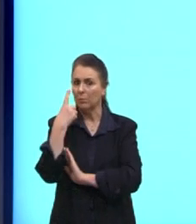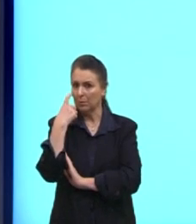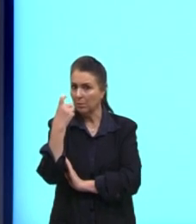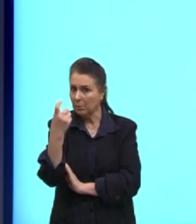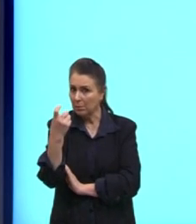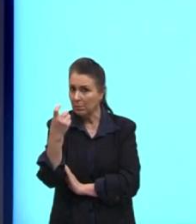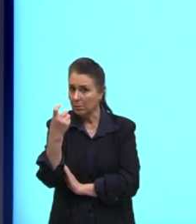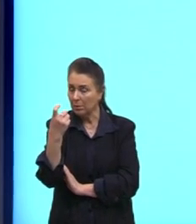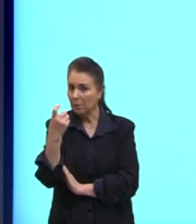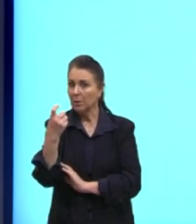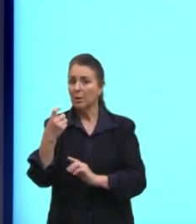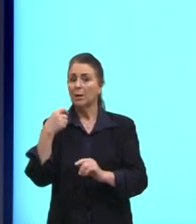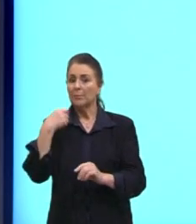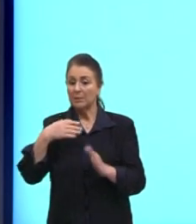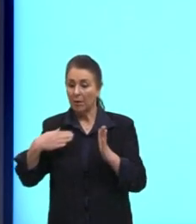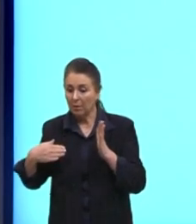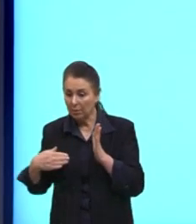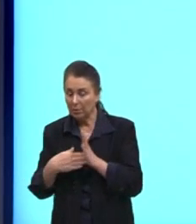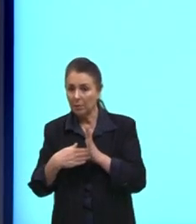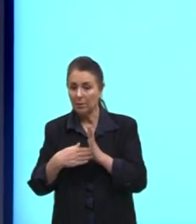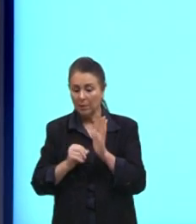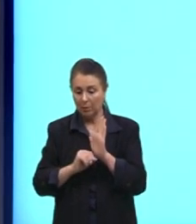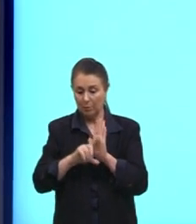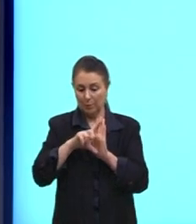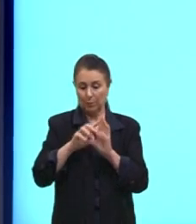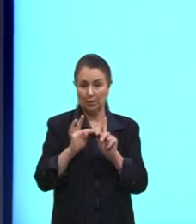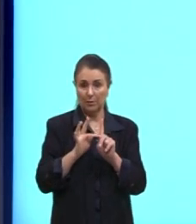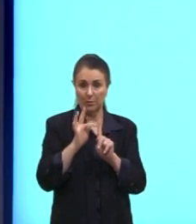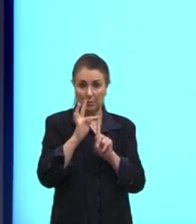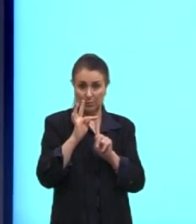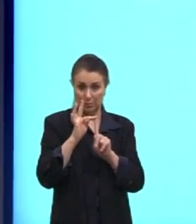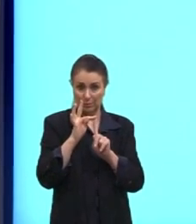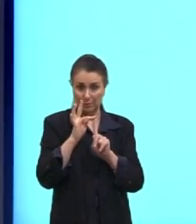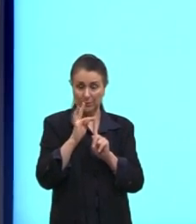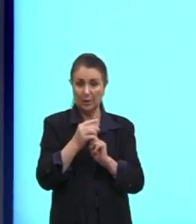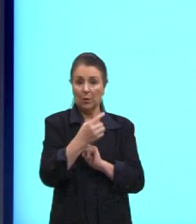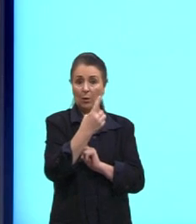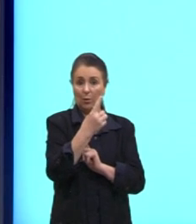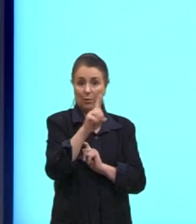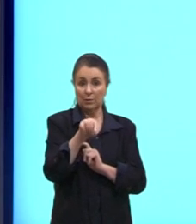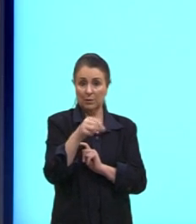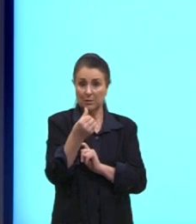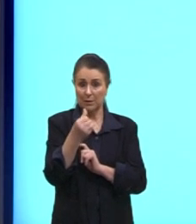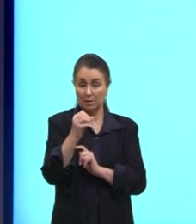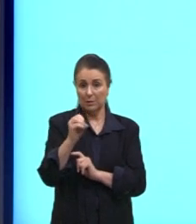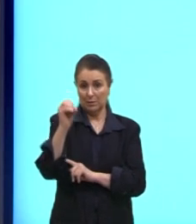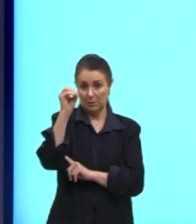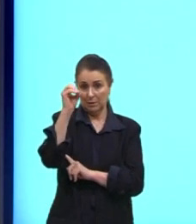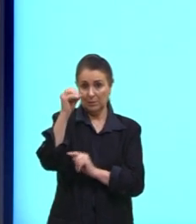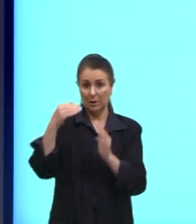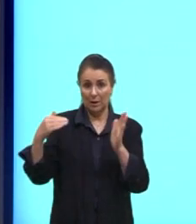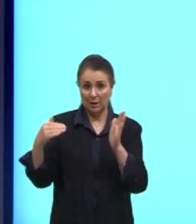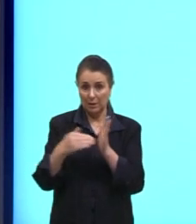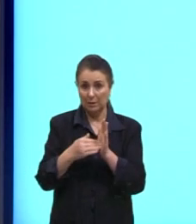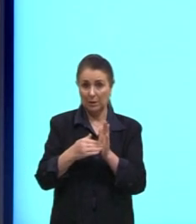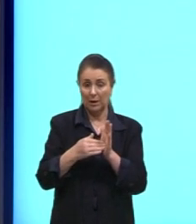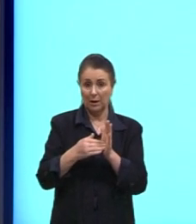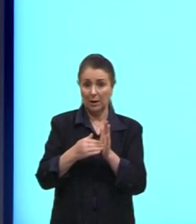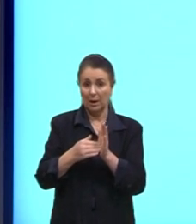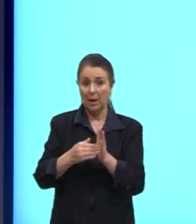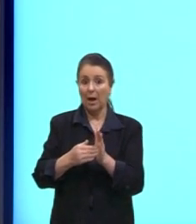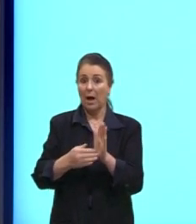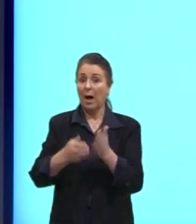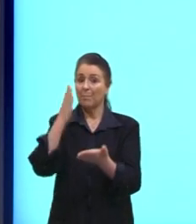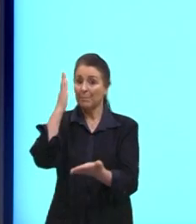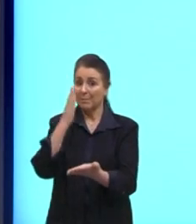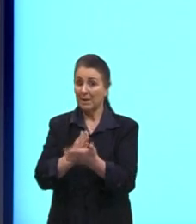então limitar Esse aumento da temperatura média de 1,6 graus até o meio do século